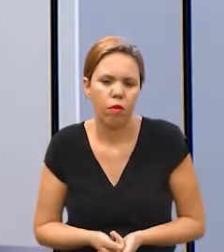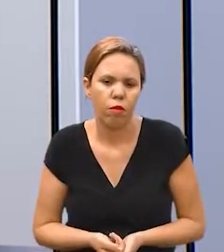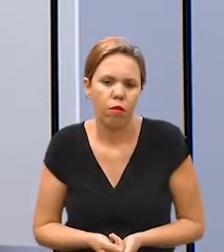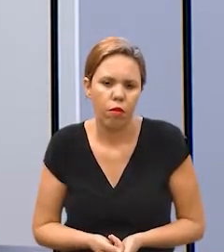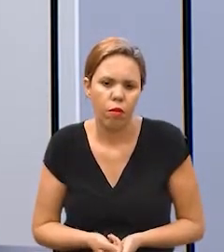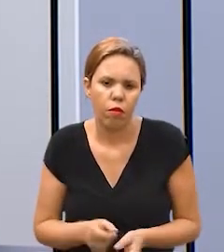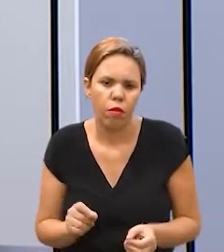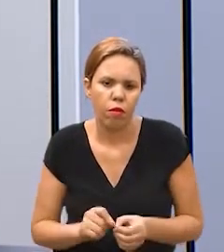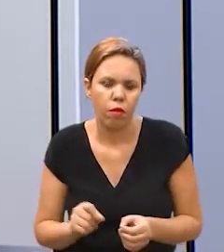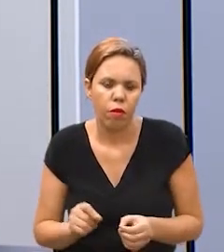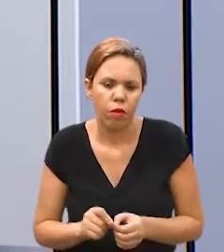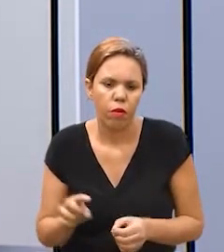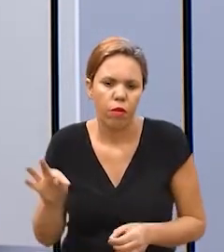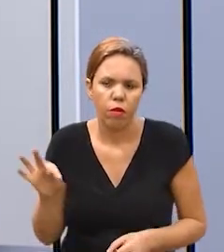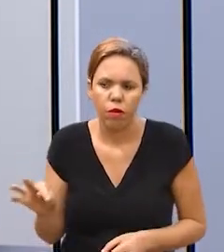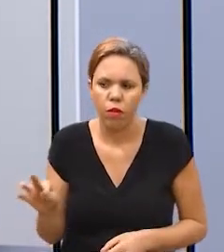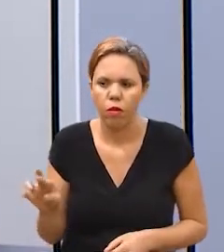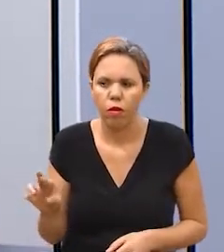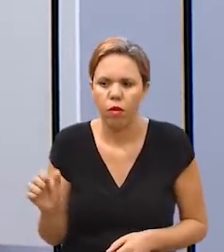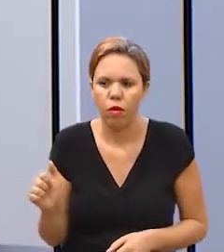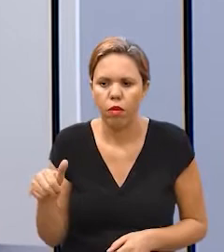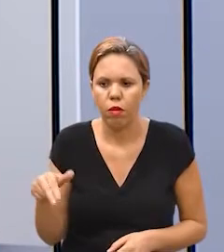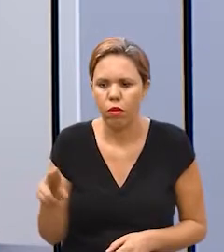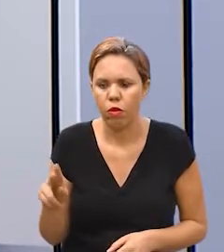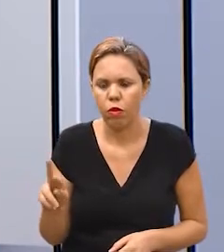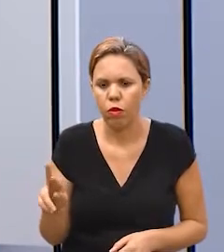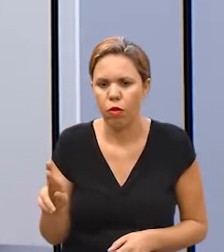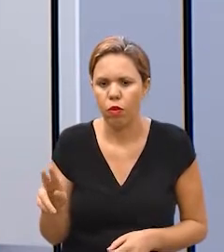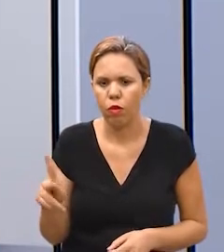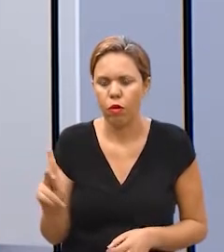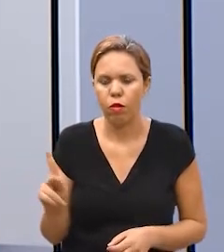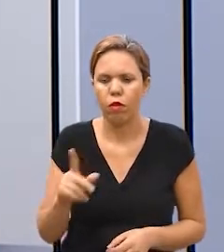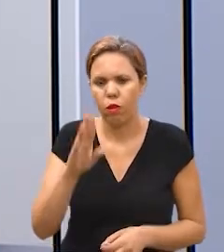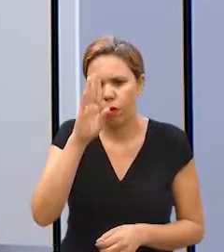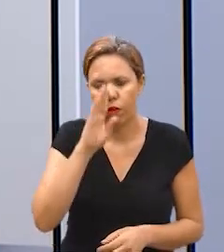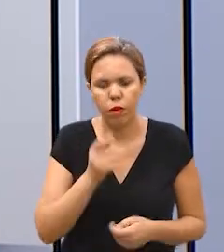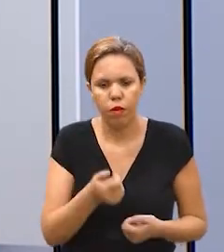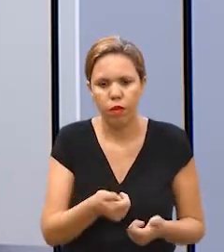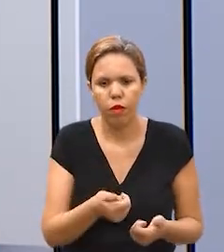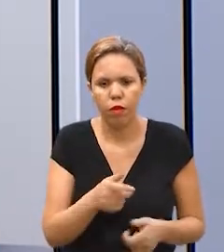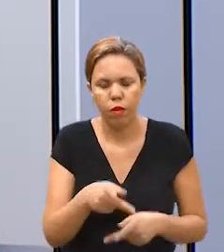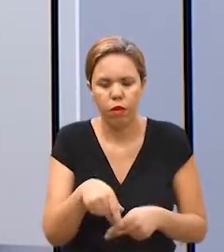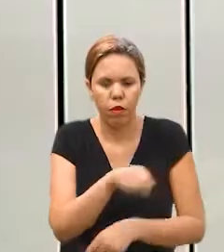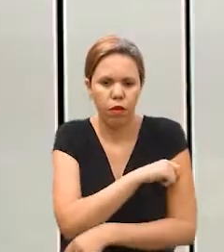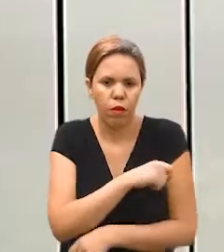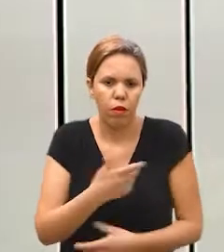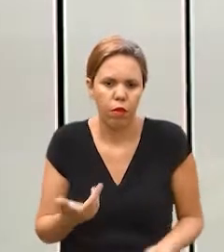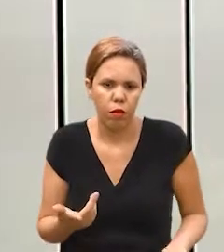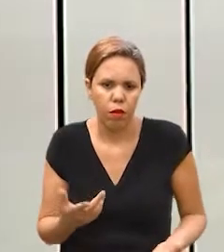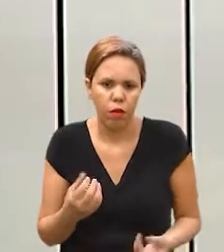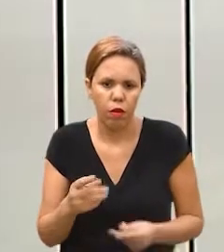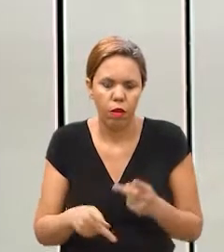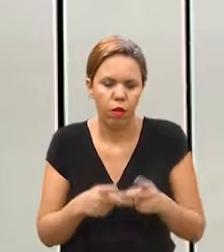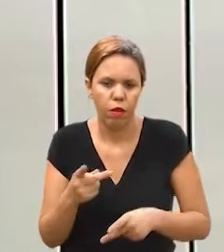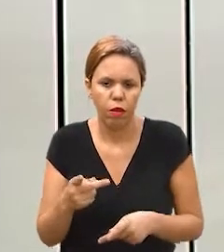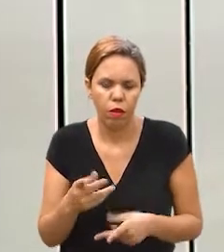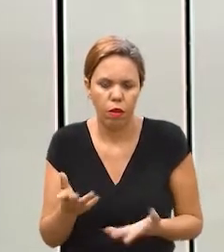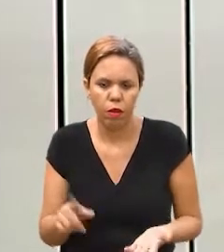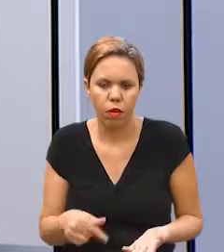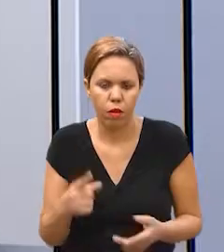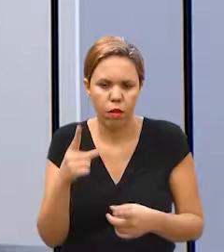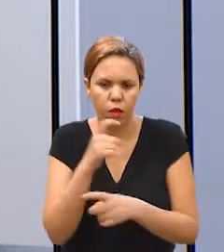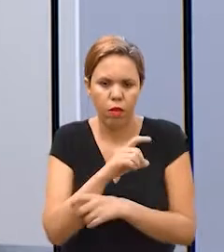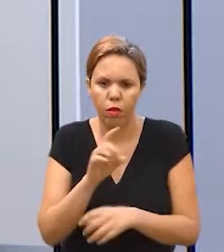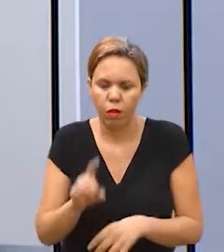pela Transurc, que é quem opera o sistema de gratuidade, para esses alunos, que muitos acabam desistindo. Aliás, essa dificuldade não é